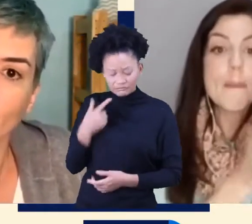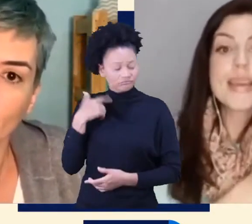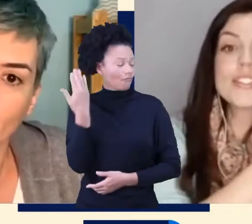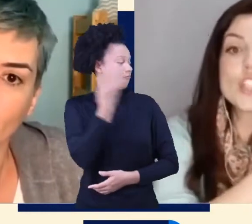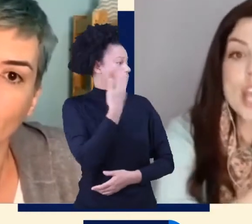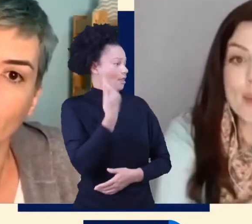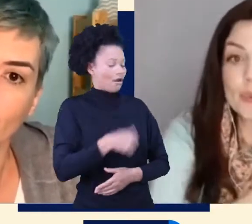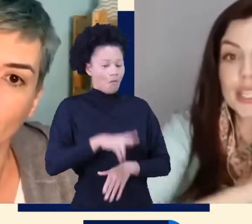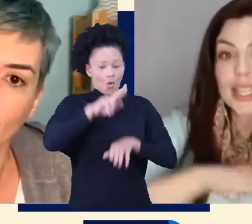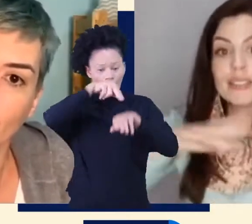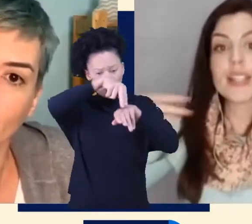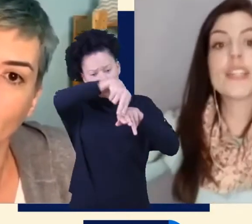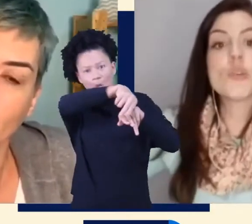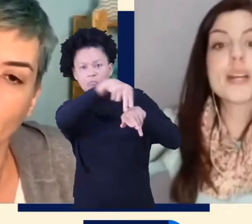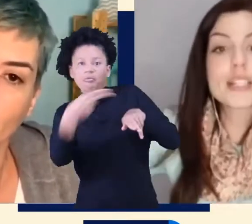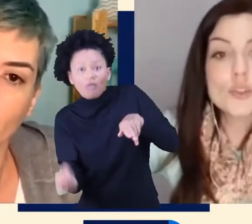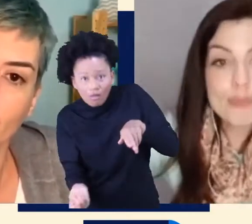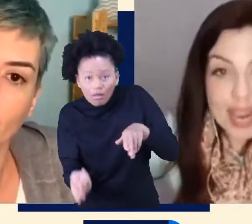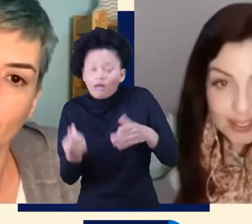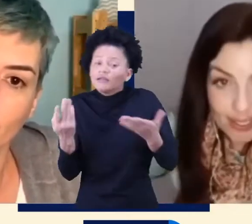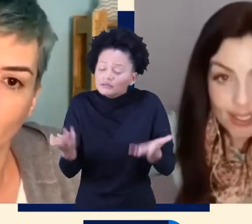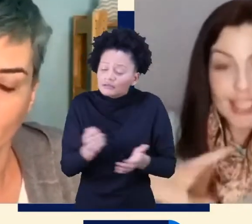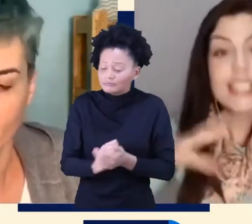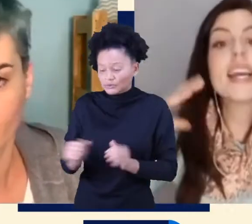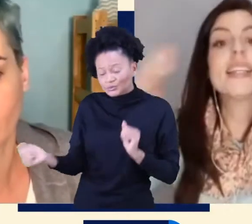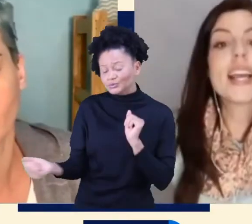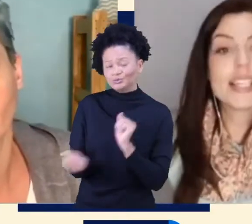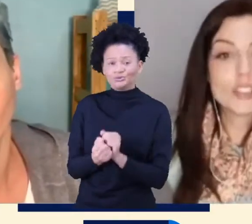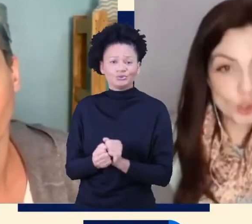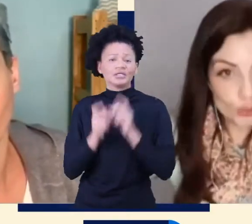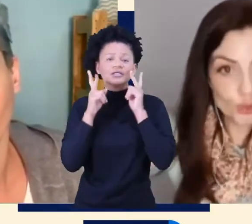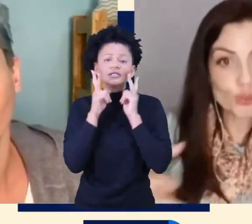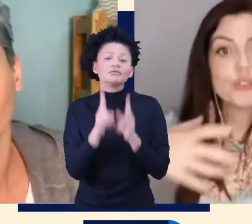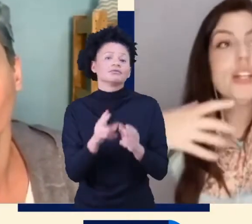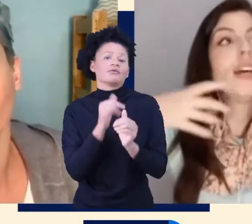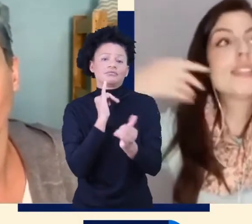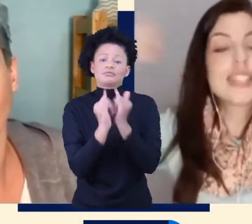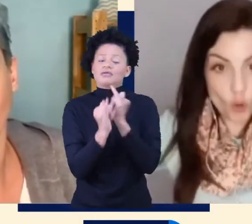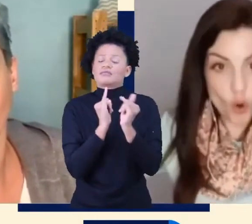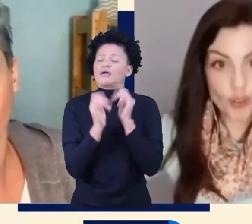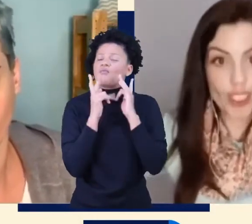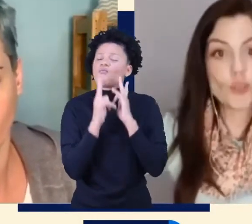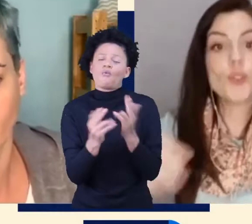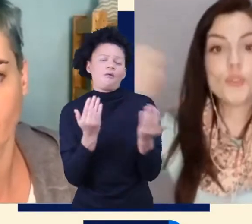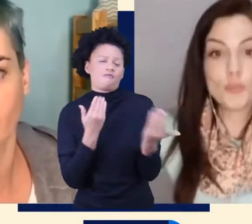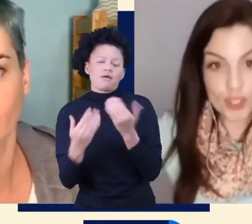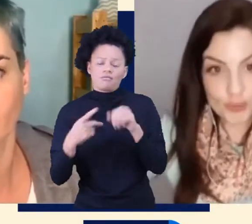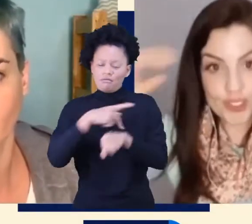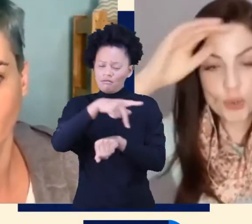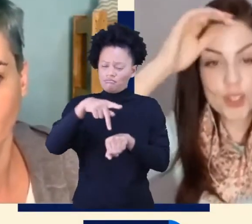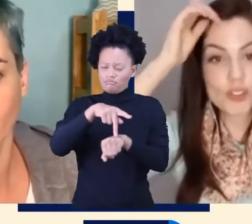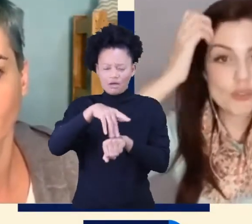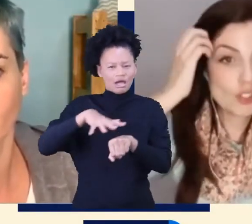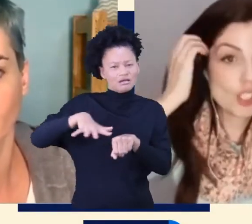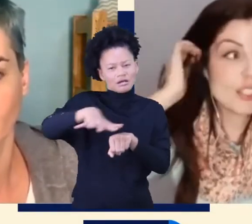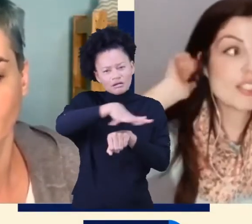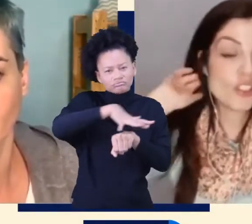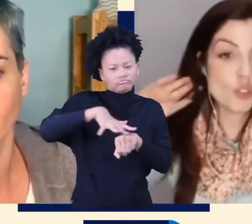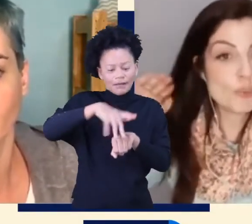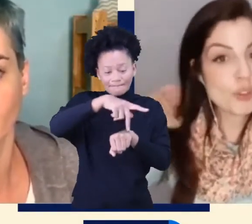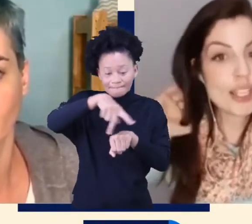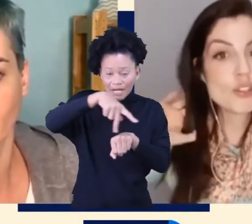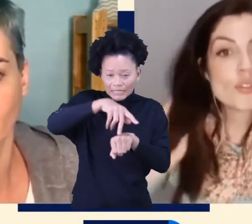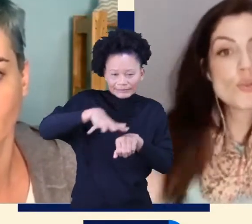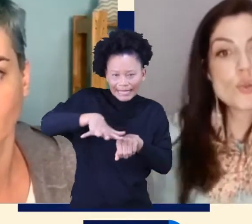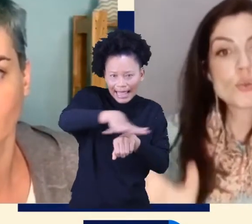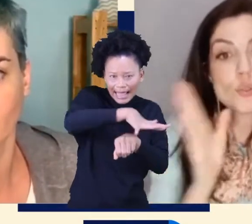assim, mediar, porque a internet é uma grande praça. E a ideia é que todo mundo se encontre, que todo mundo possa fazer coisas divertidas, que a